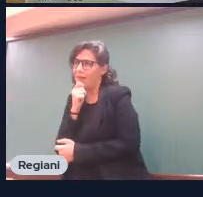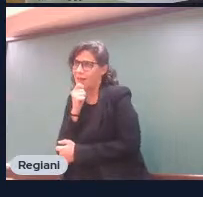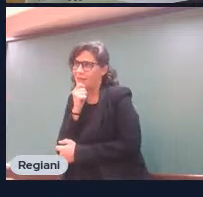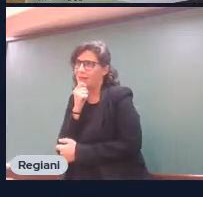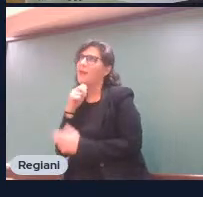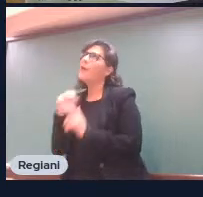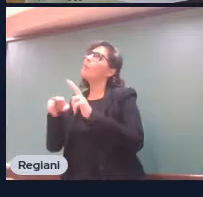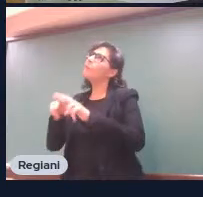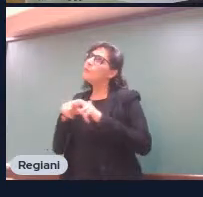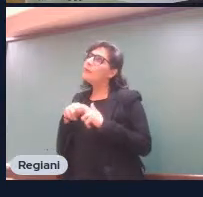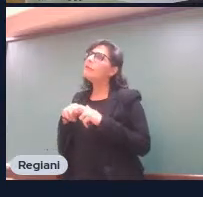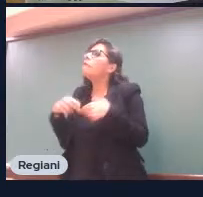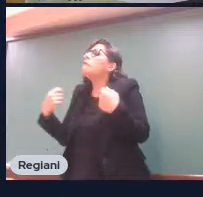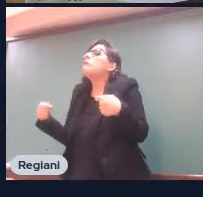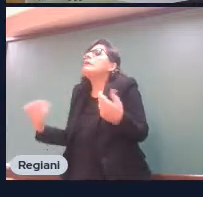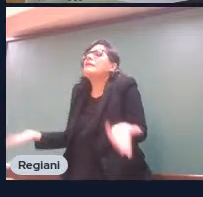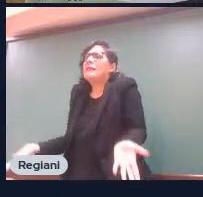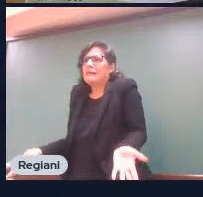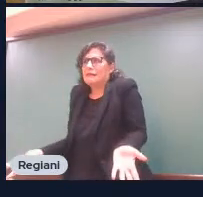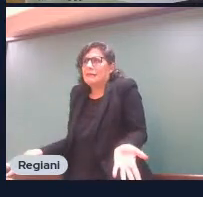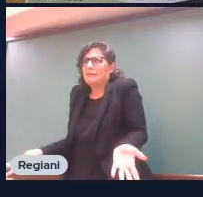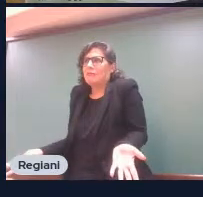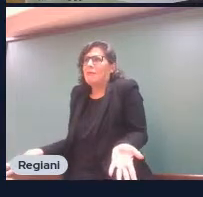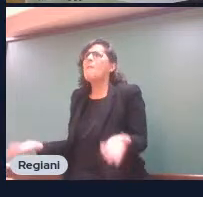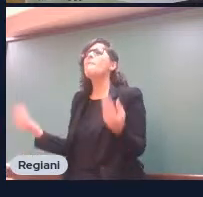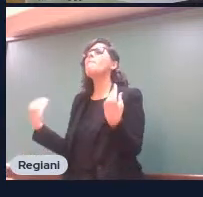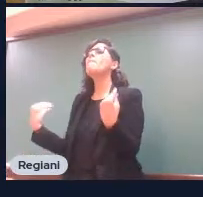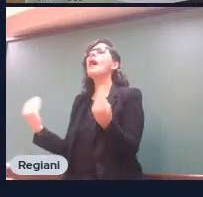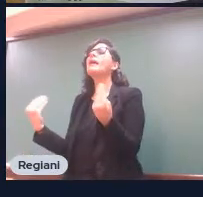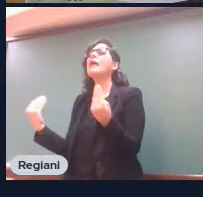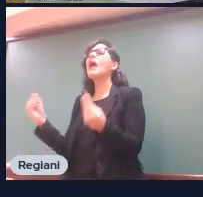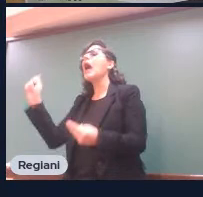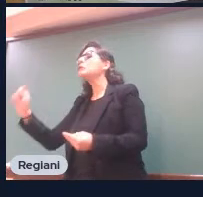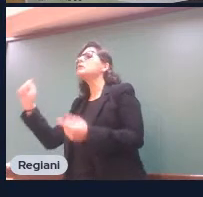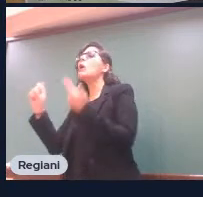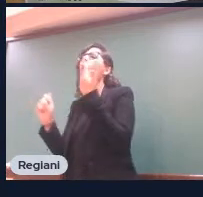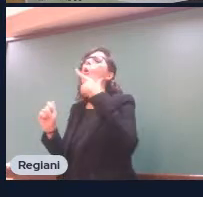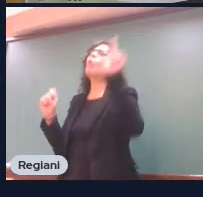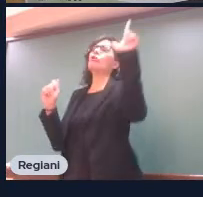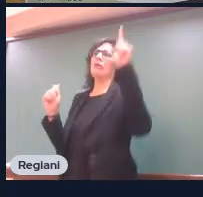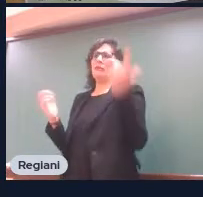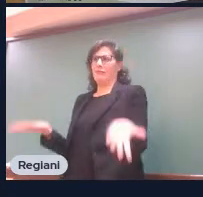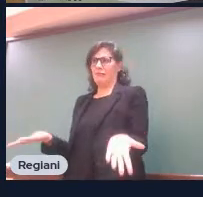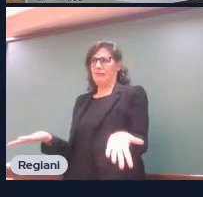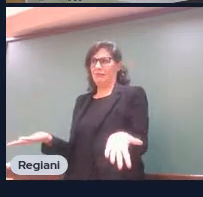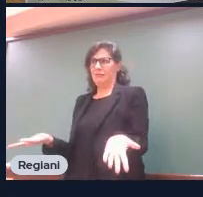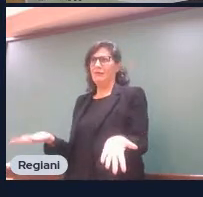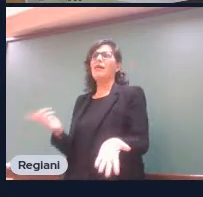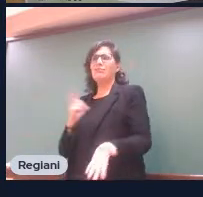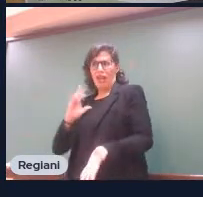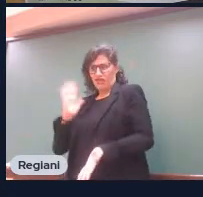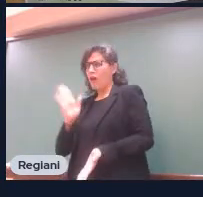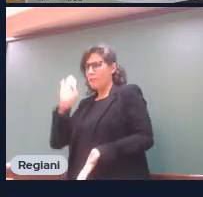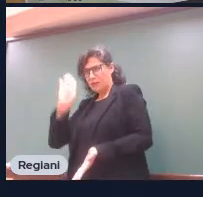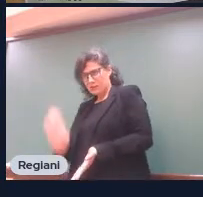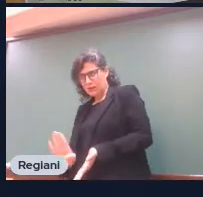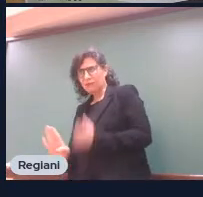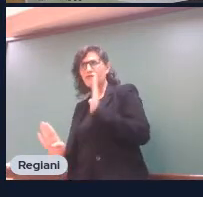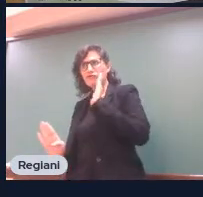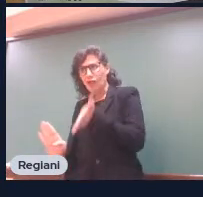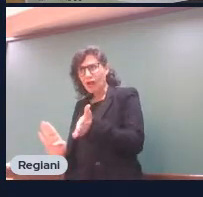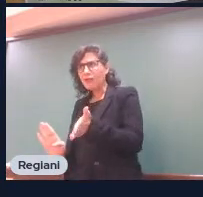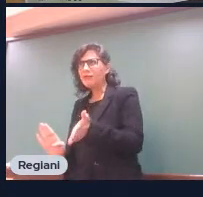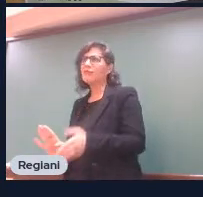contexto, por que nós precisamos então de uma outra associação? Afinal de contas, já temos no Brasil